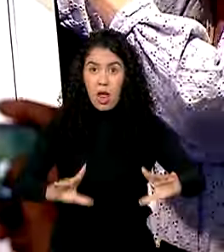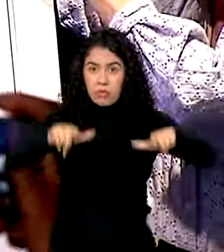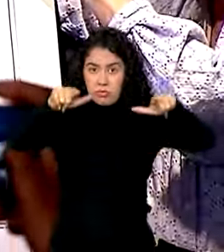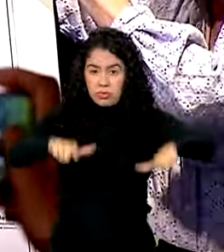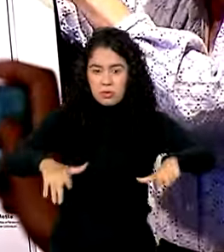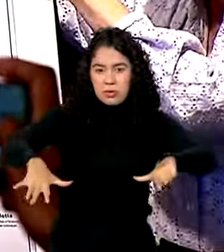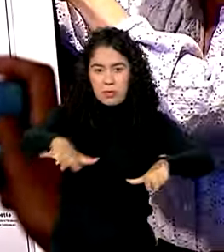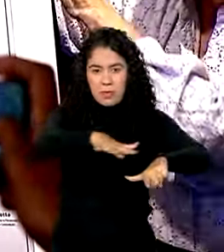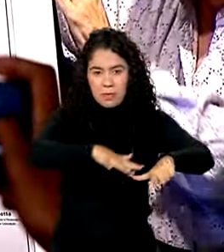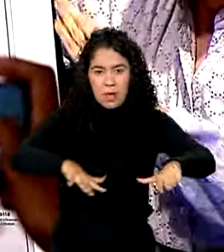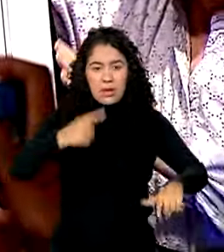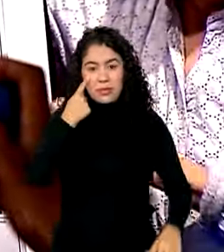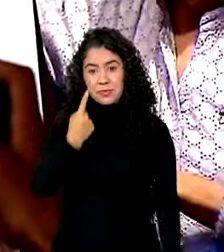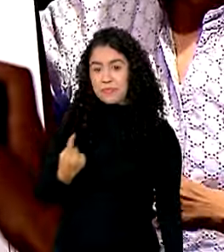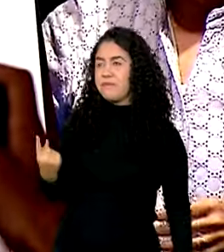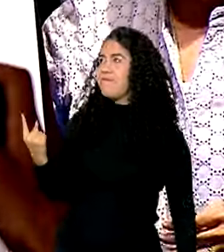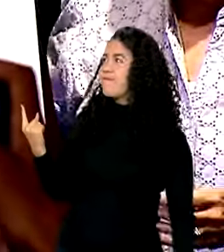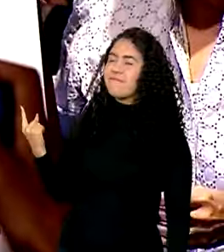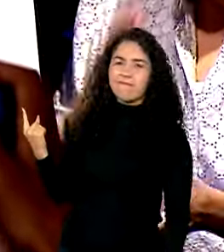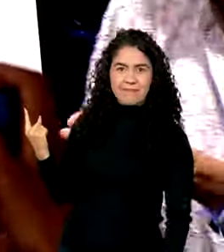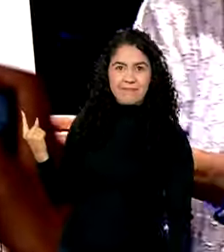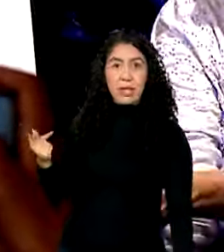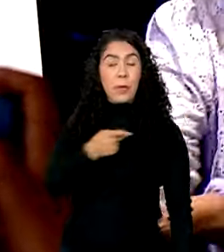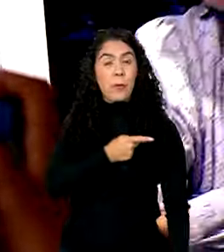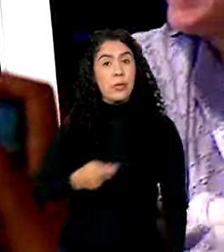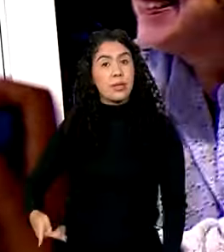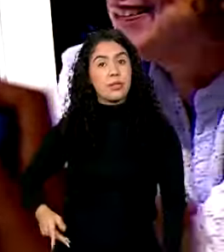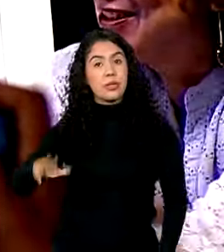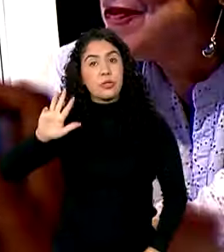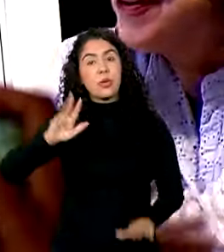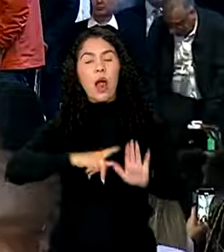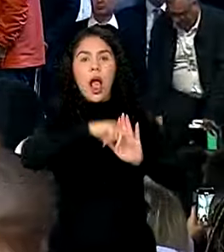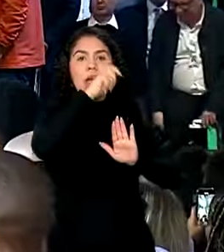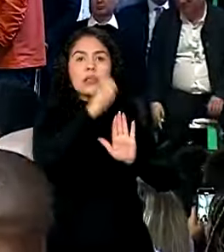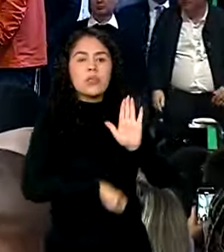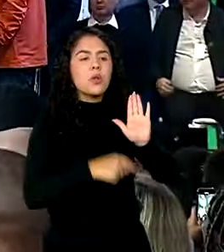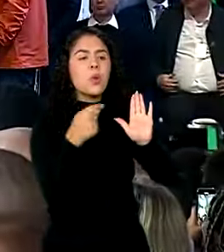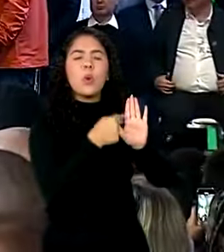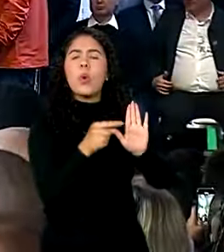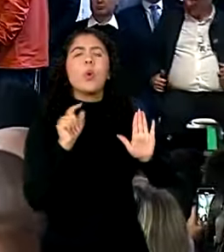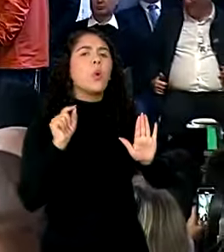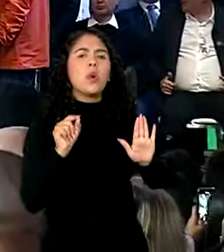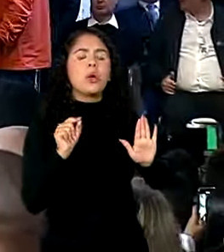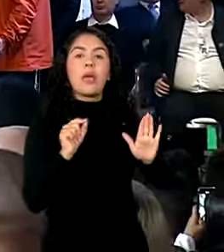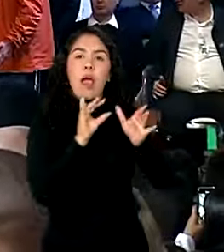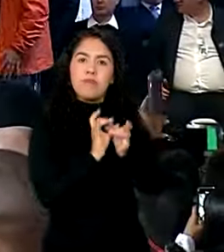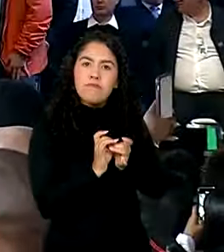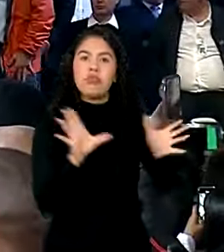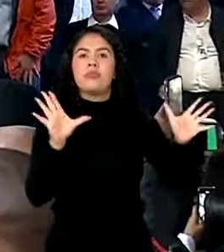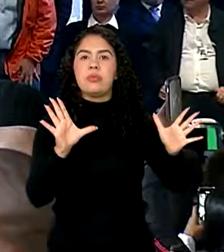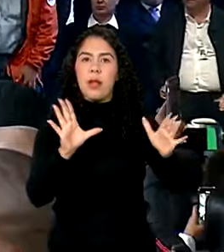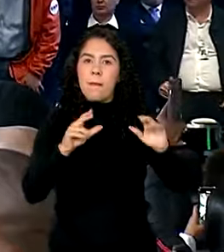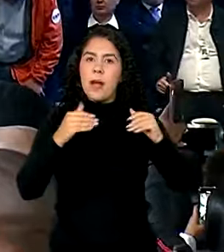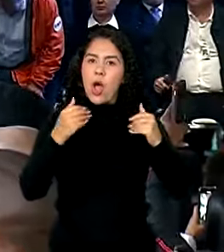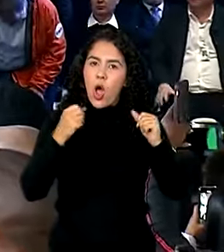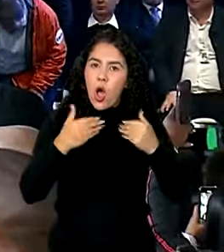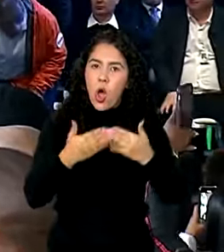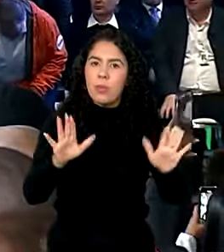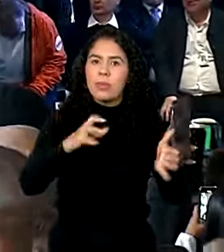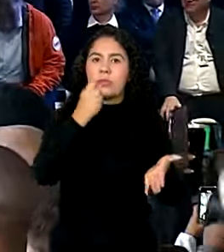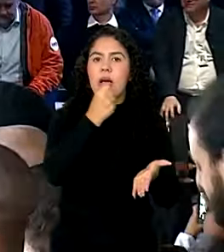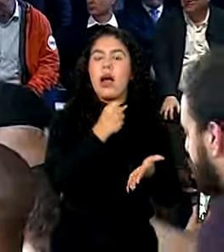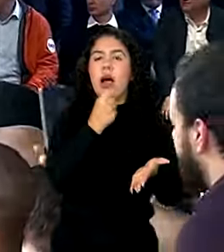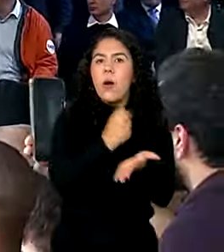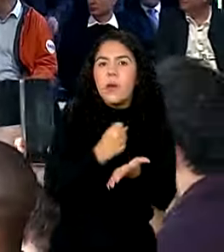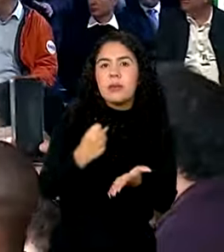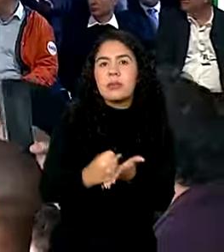Grupo Hospitalar Conceição o presidente Lula assinou a autorização para abertura do processo de contratação de duas obras